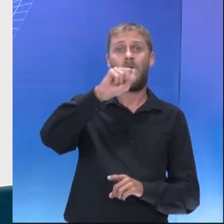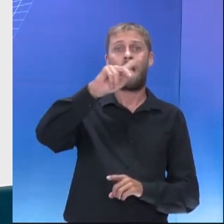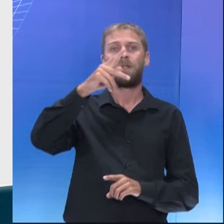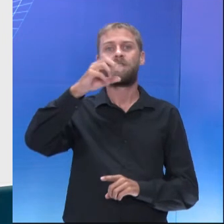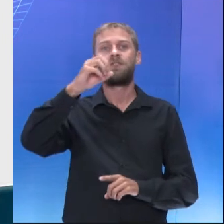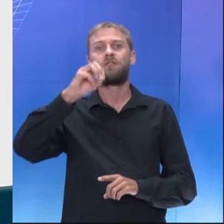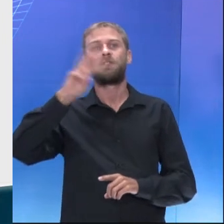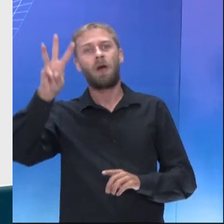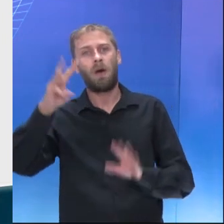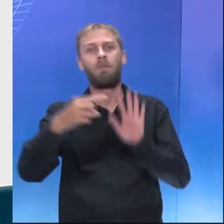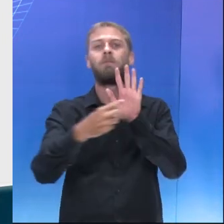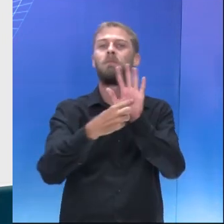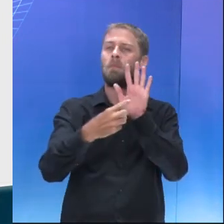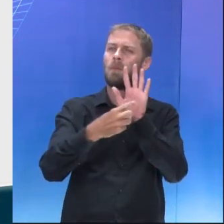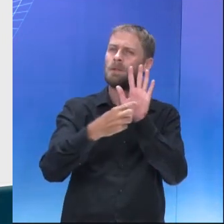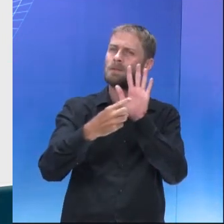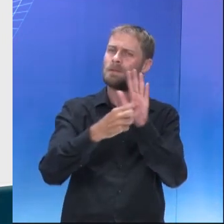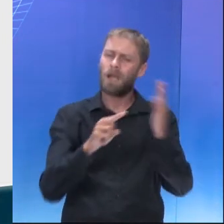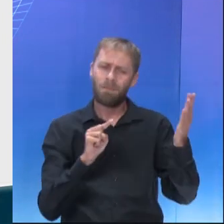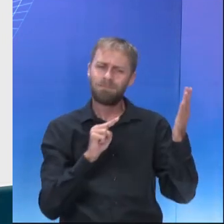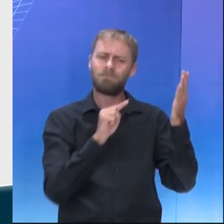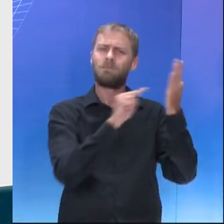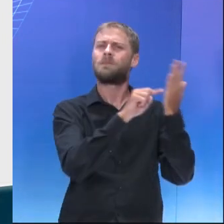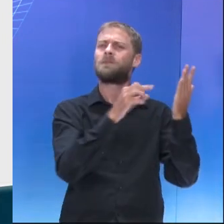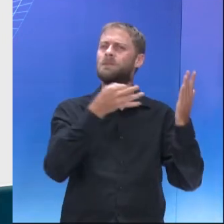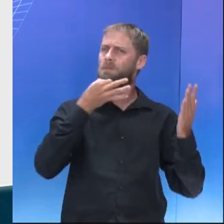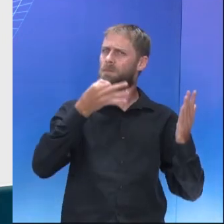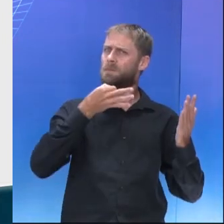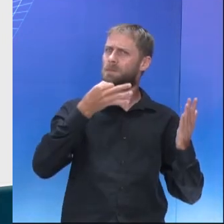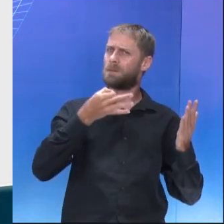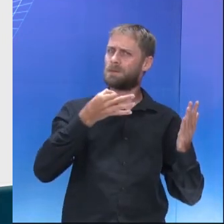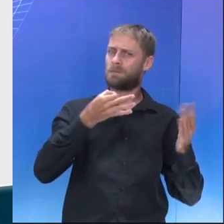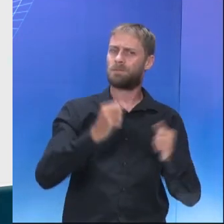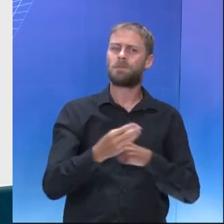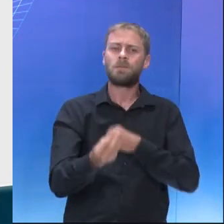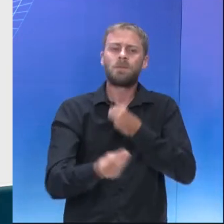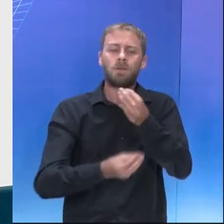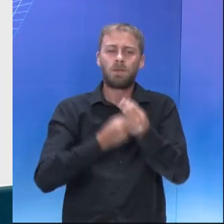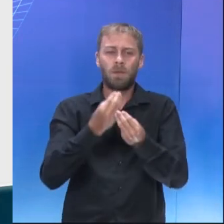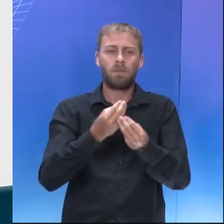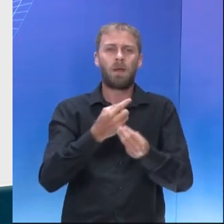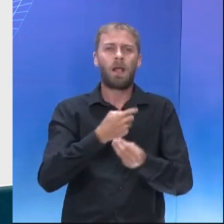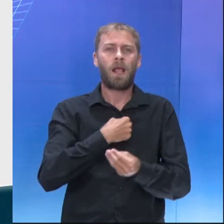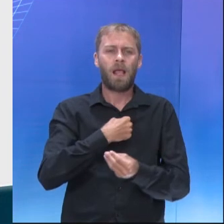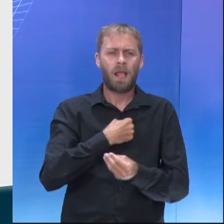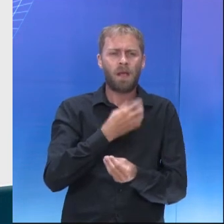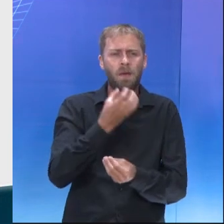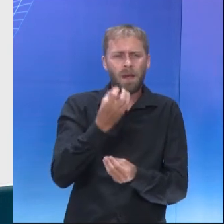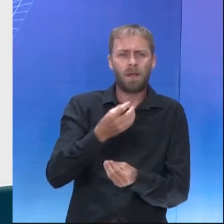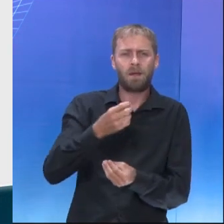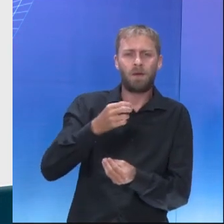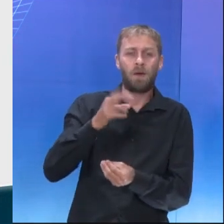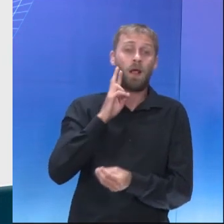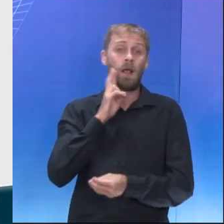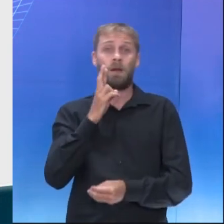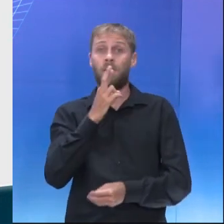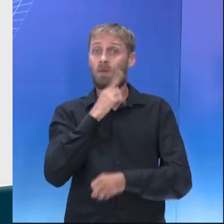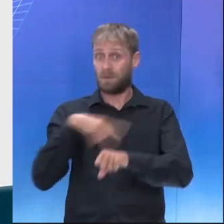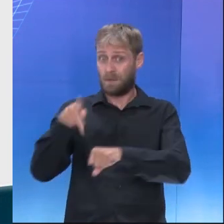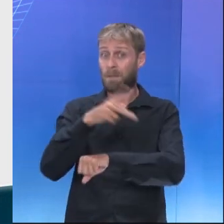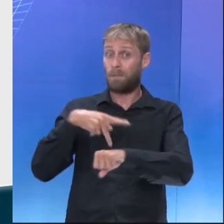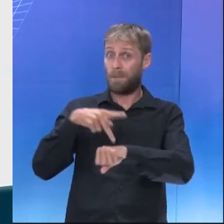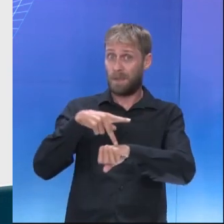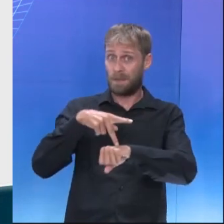o quê? Um propósito, um objetivo. De que forma? Olha lá. I left for Russia to study